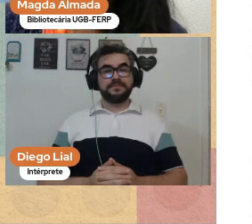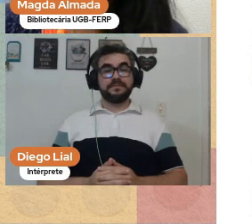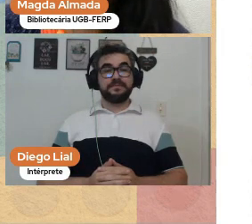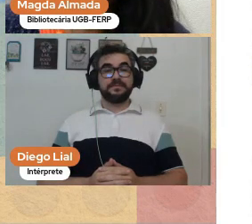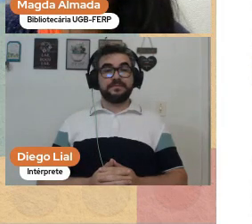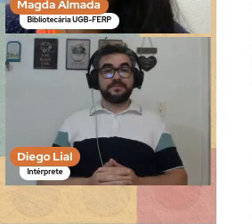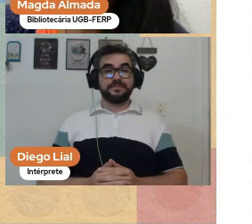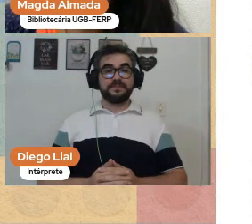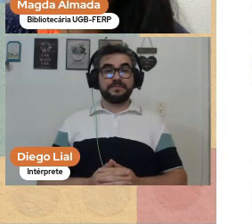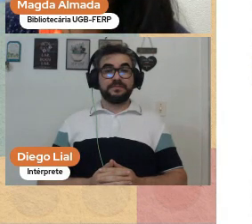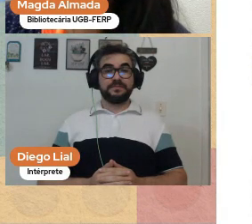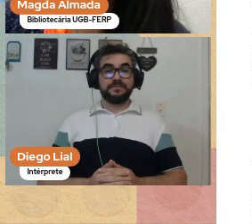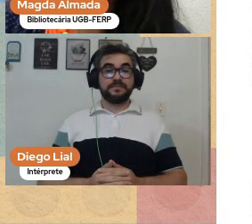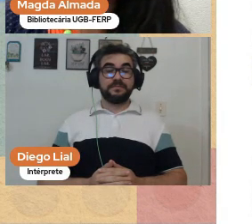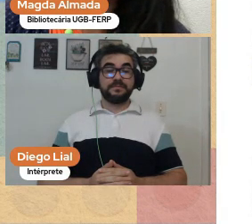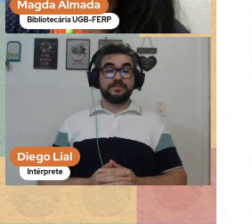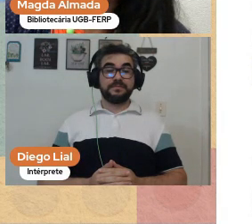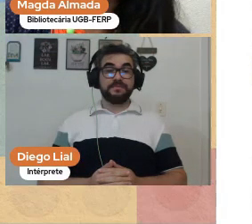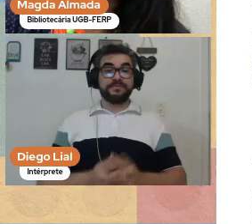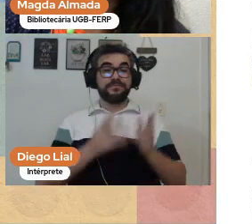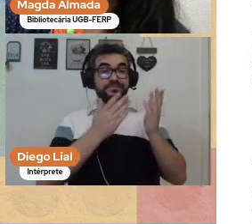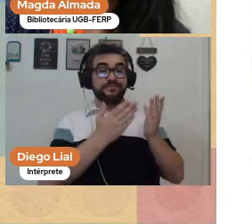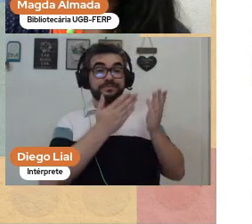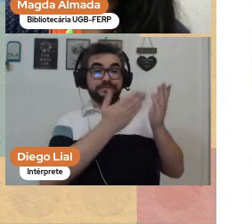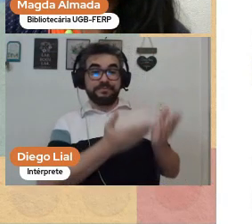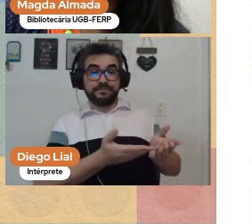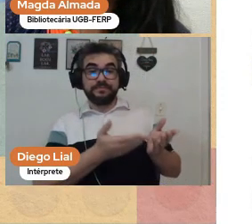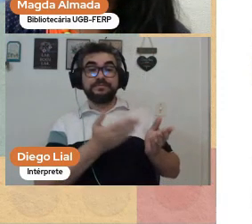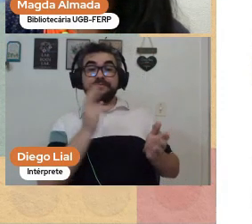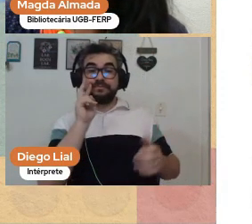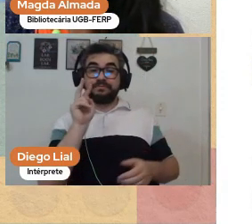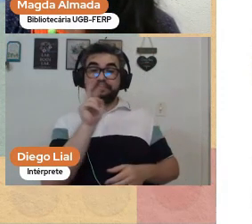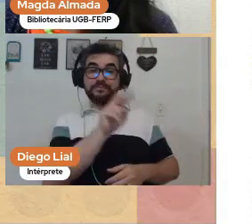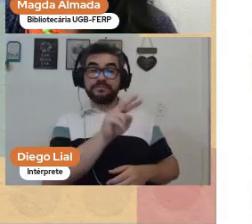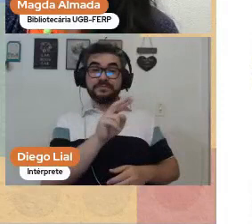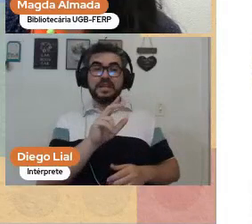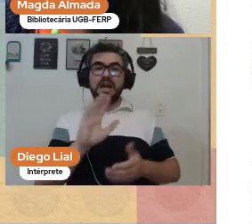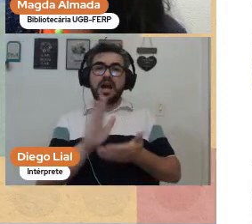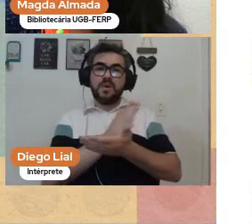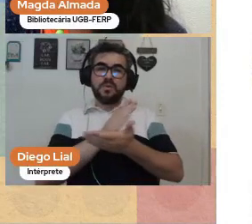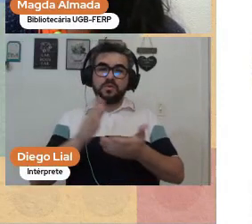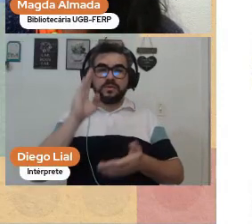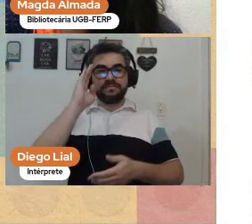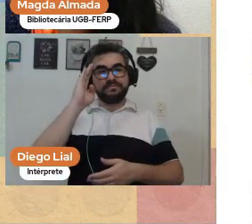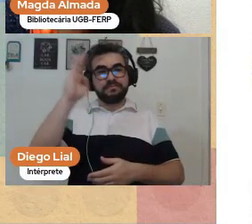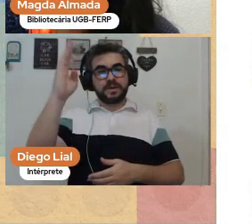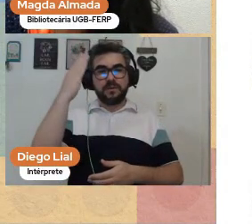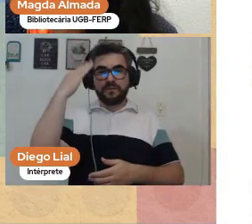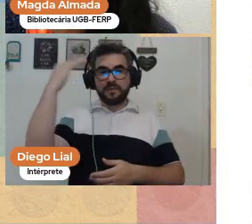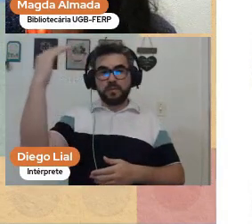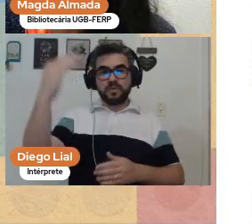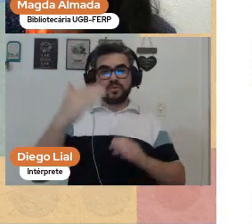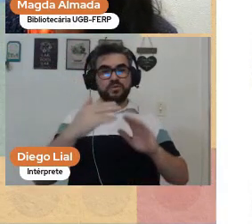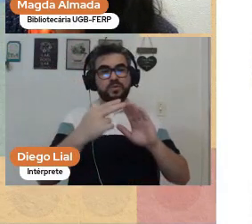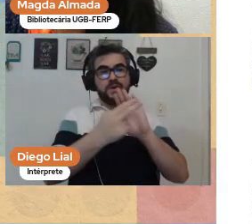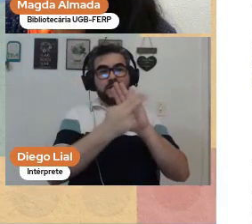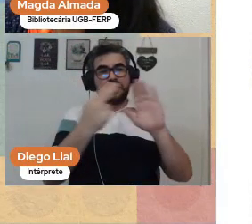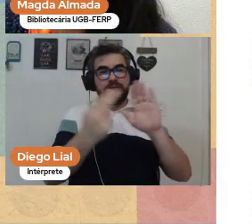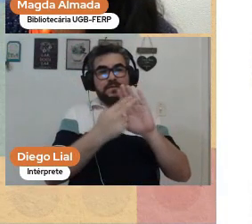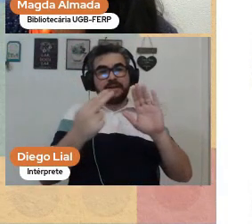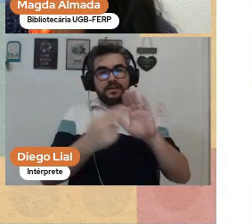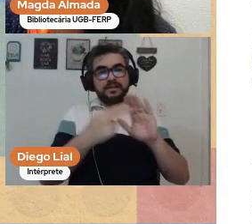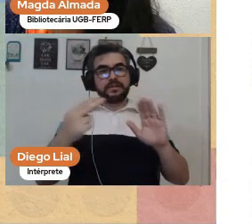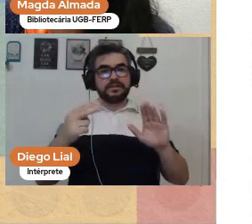Aqui eu deixo algumas referências principais, né, da arquivologia, e tem o livro da professora Ana Carla,